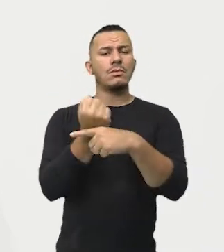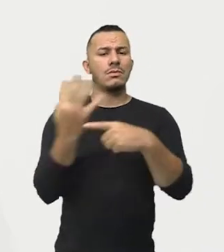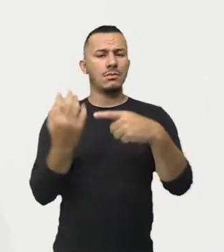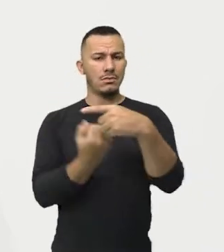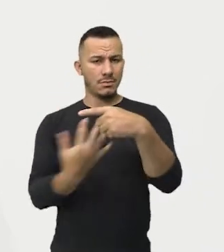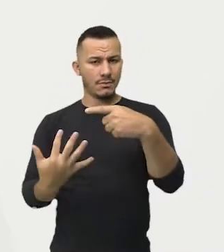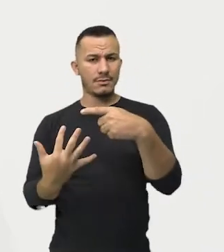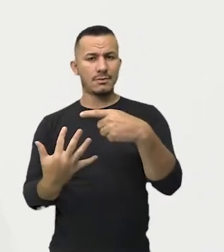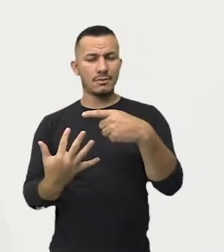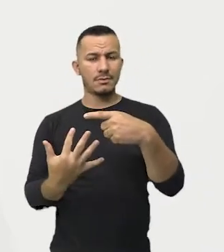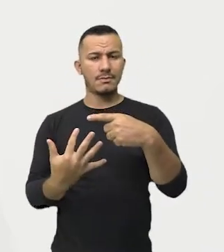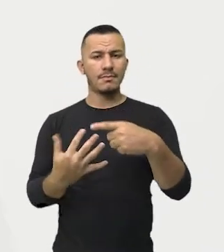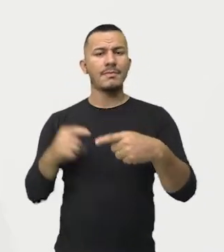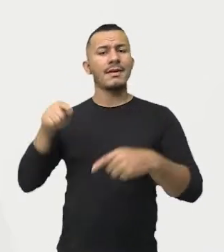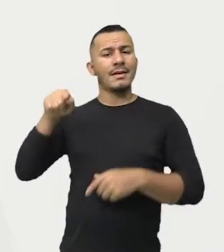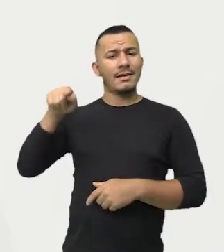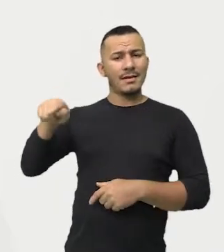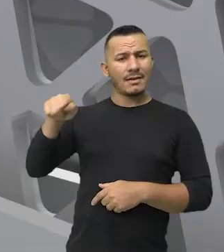professor,